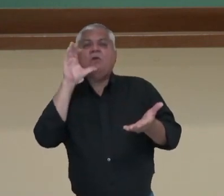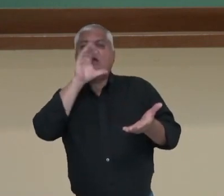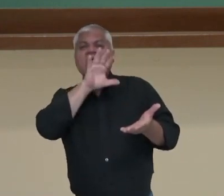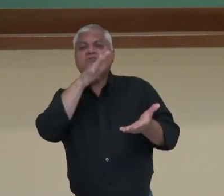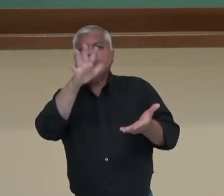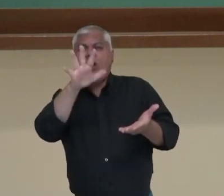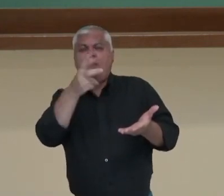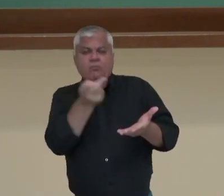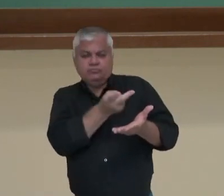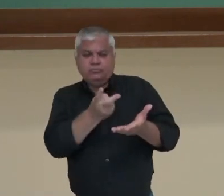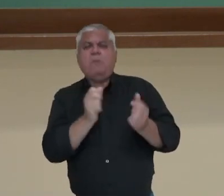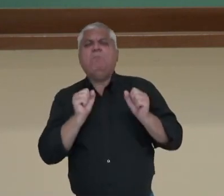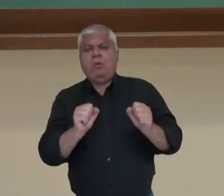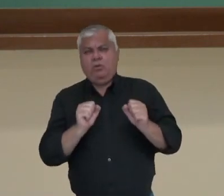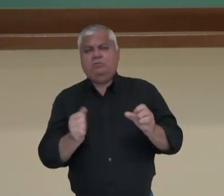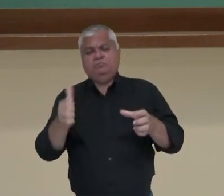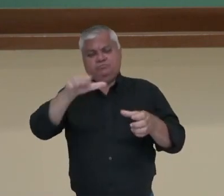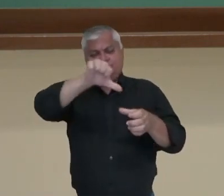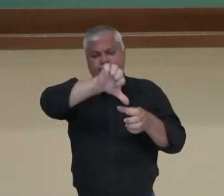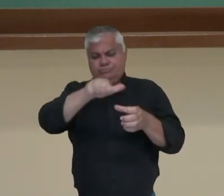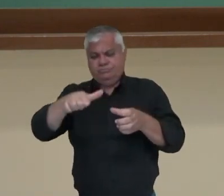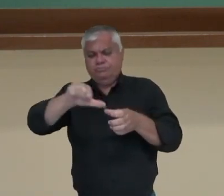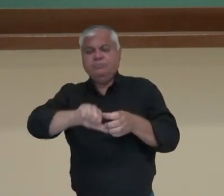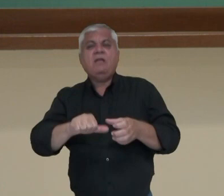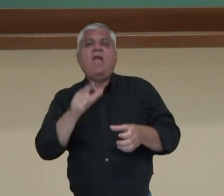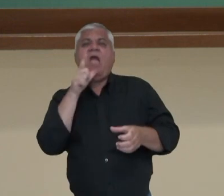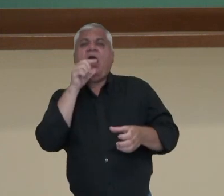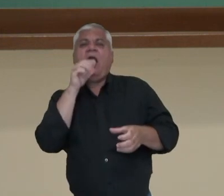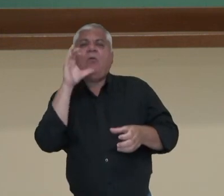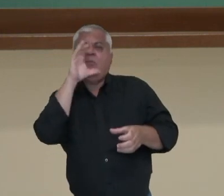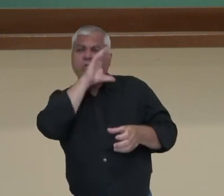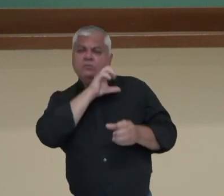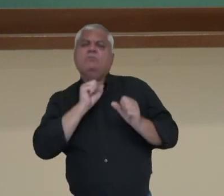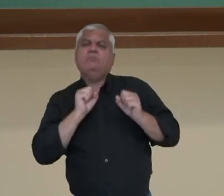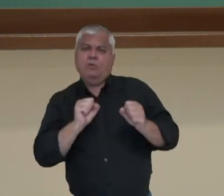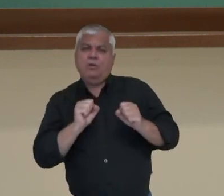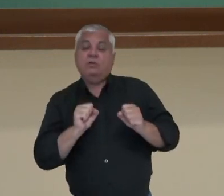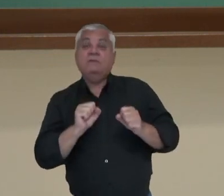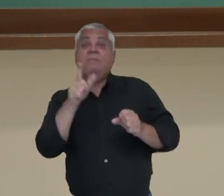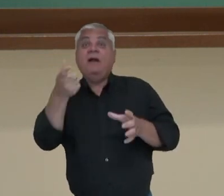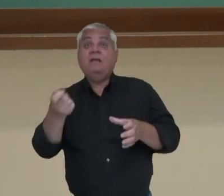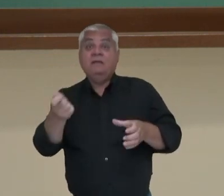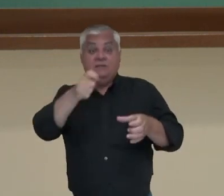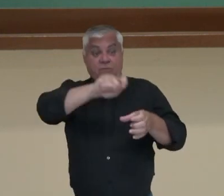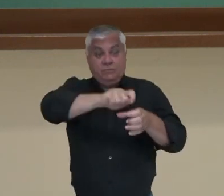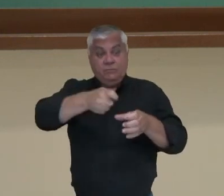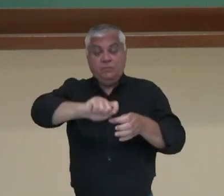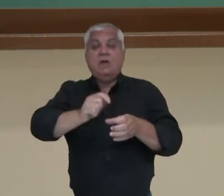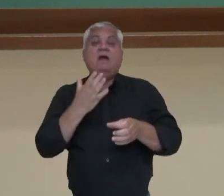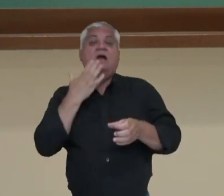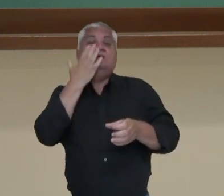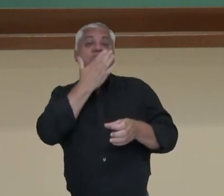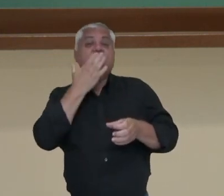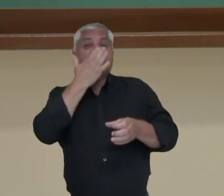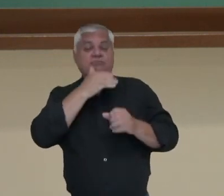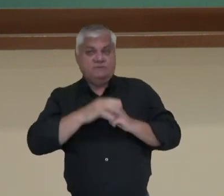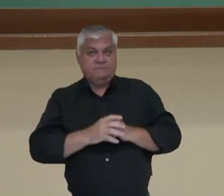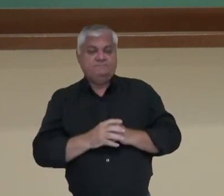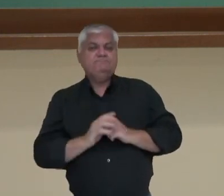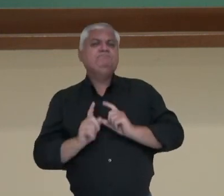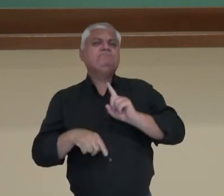Então no primeiro você coloca água morna com fermento e no segundo o diferencial é o açúcar. Ok? Depois do